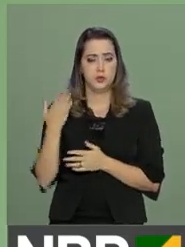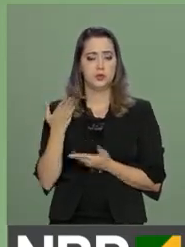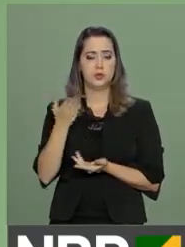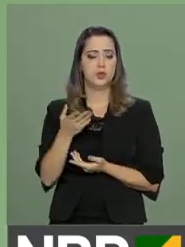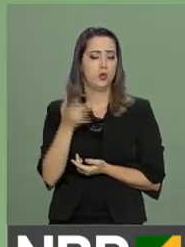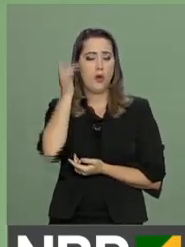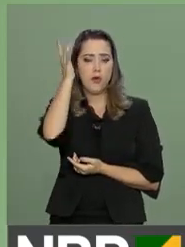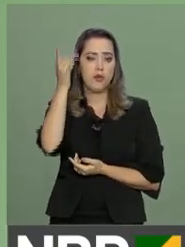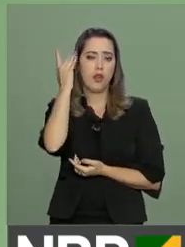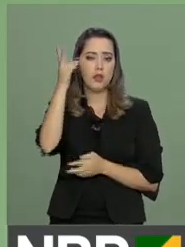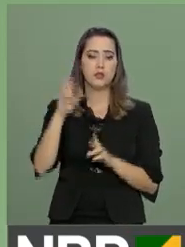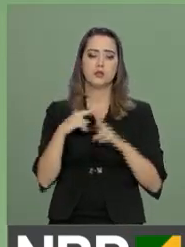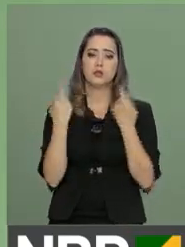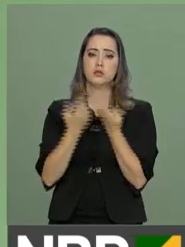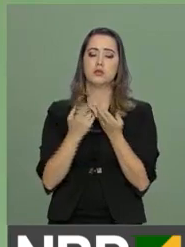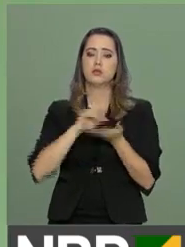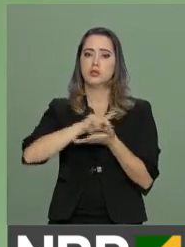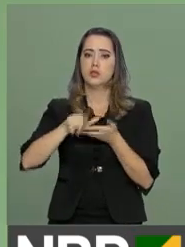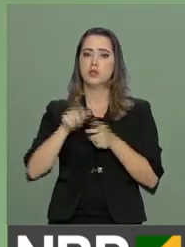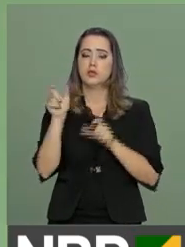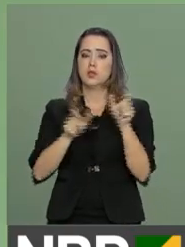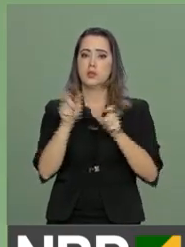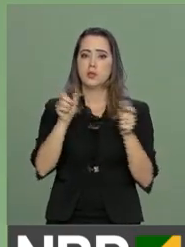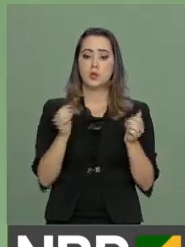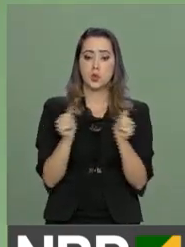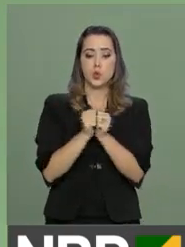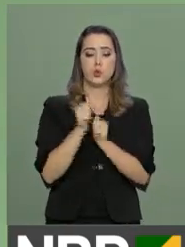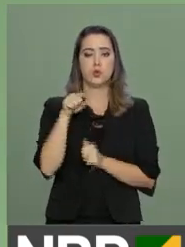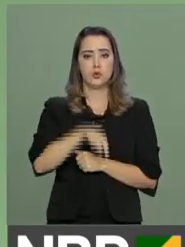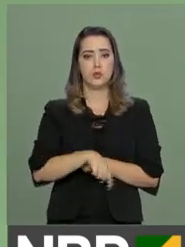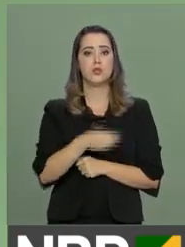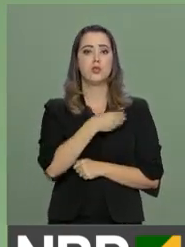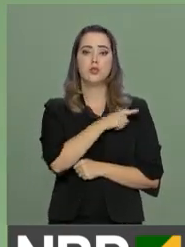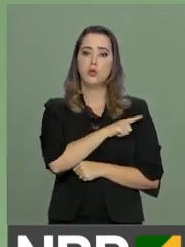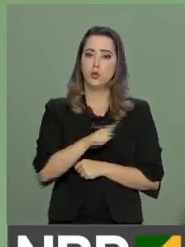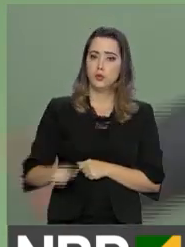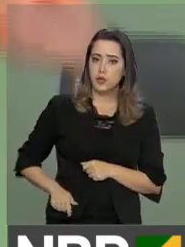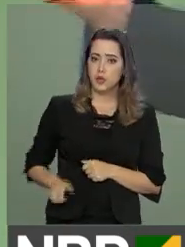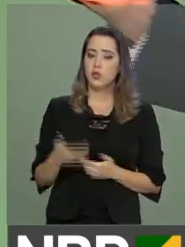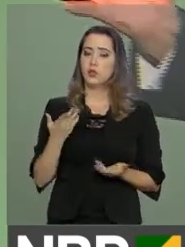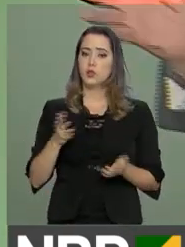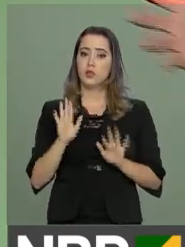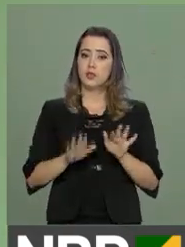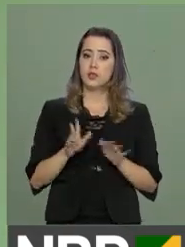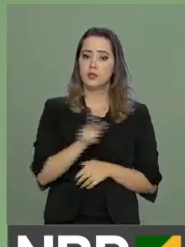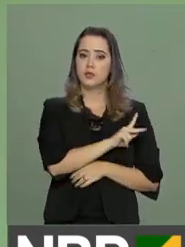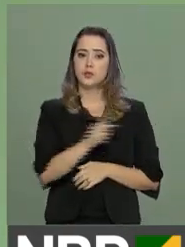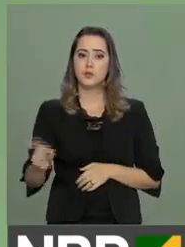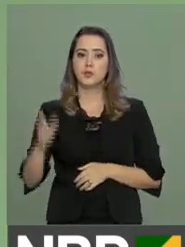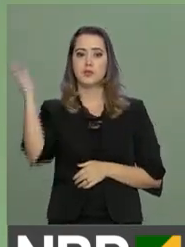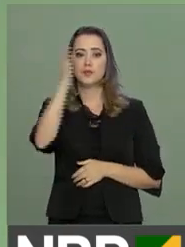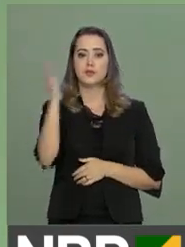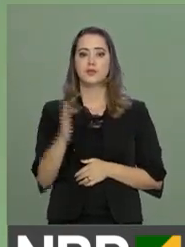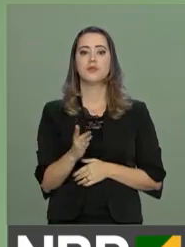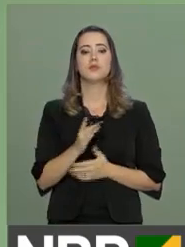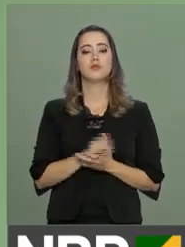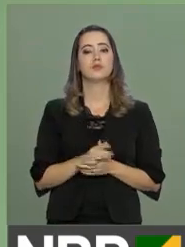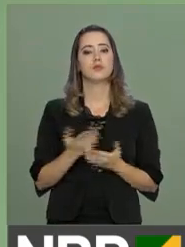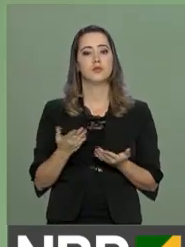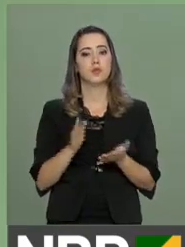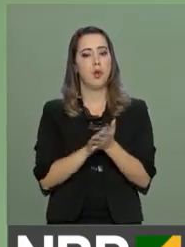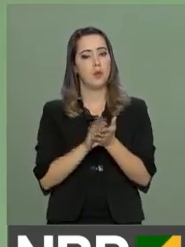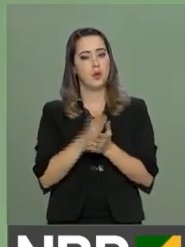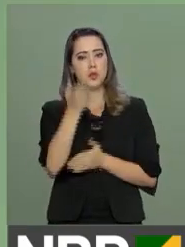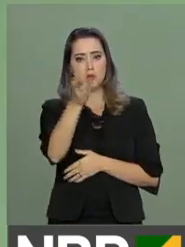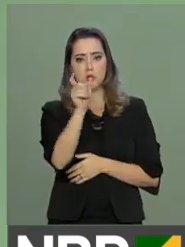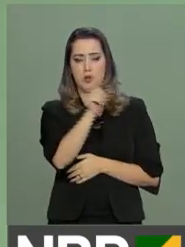mas não é fácil reunir tantos ministros e o governador e, eventualmente, o presidente da República. Não é? Aplauso